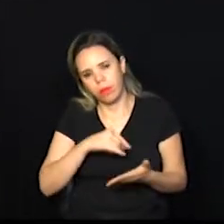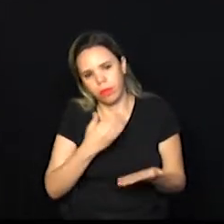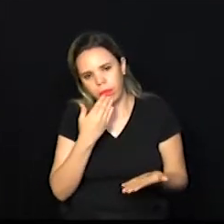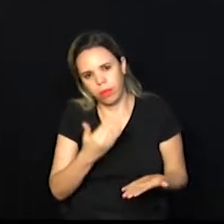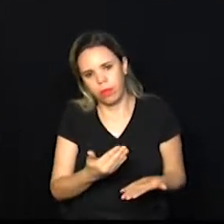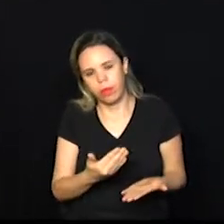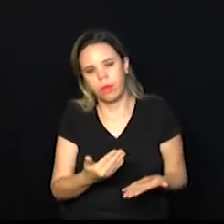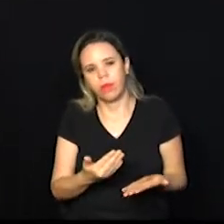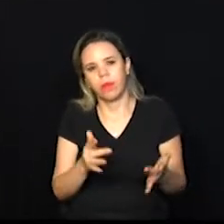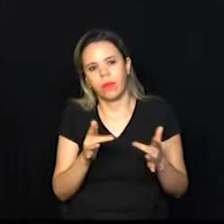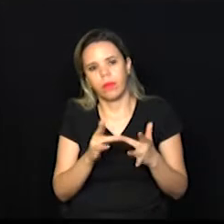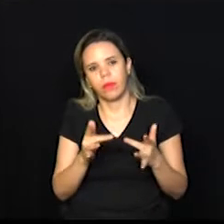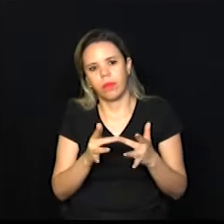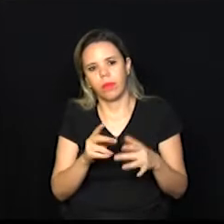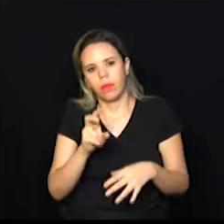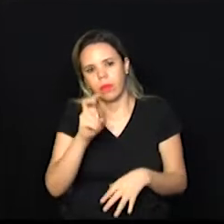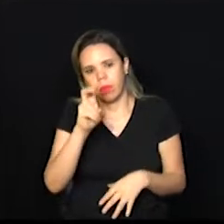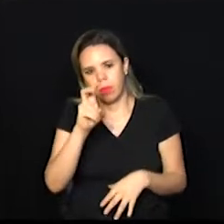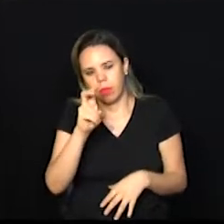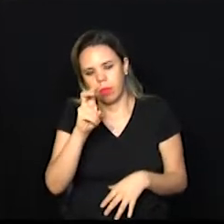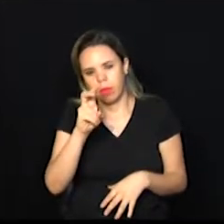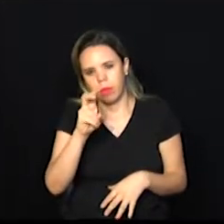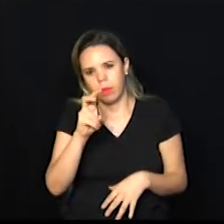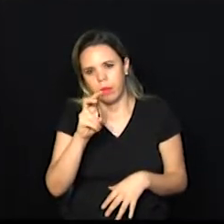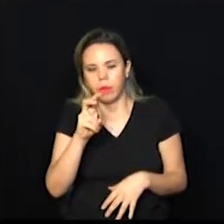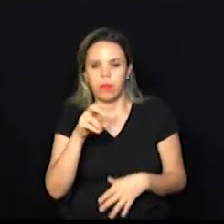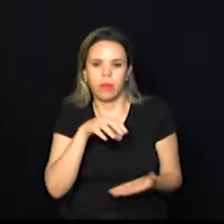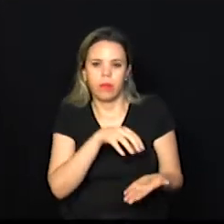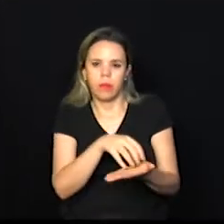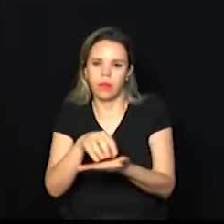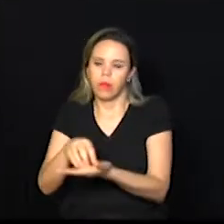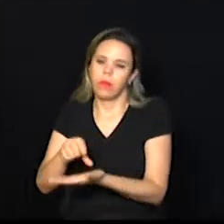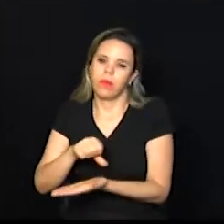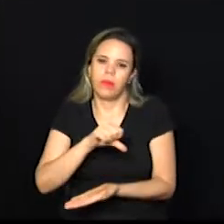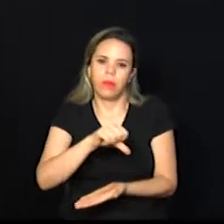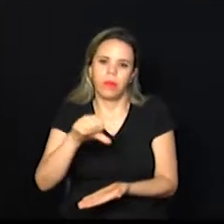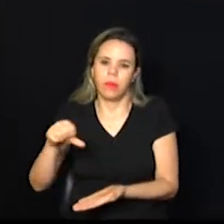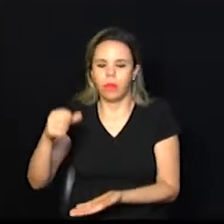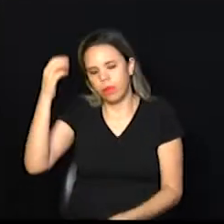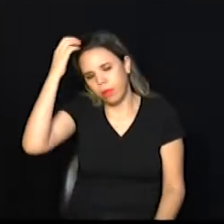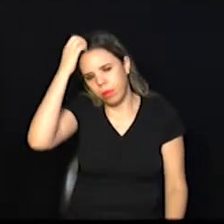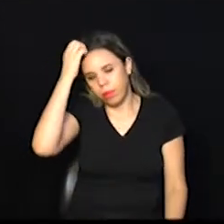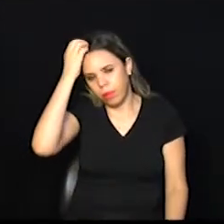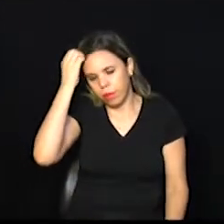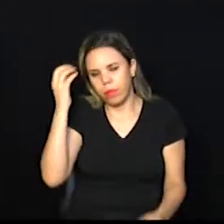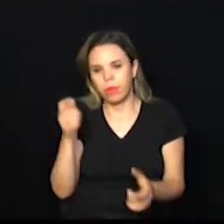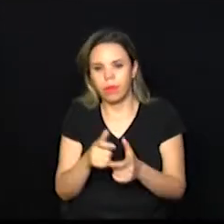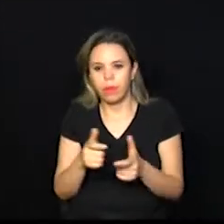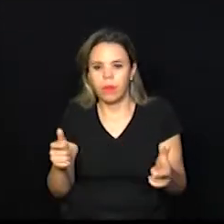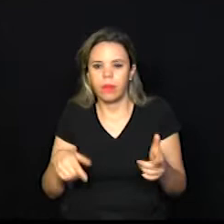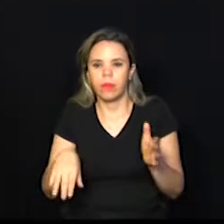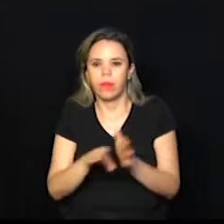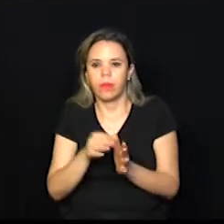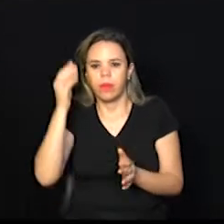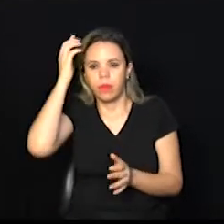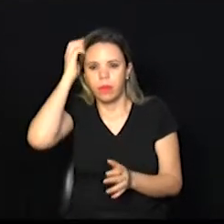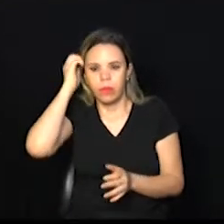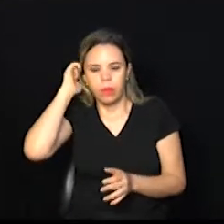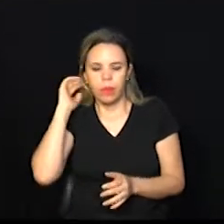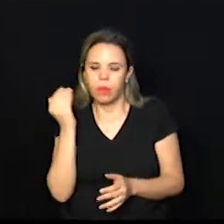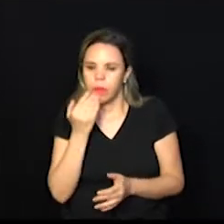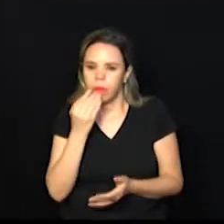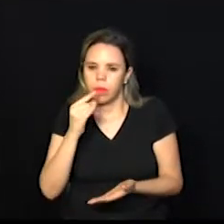nossos 5 CREAS. É porta aberta, né, Jô? Mas a maioria chega por encaminhamento.